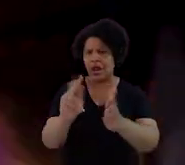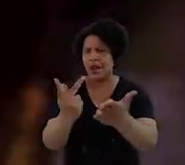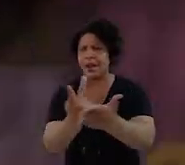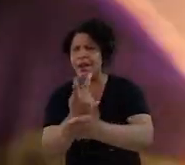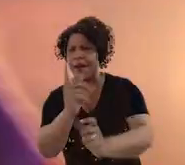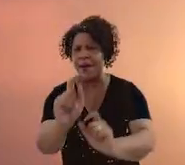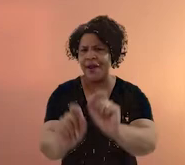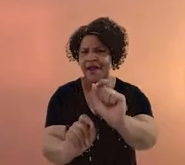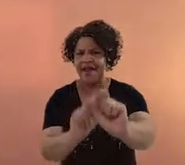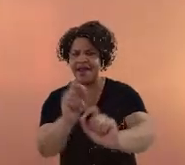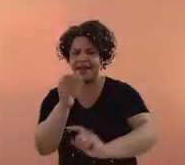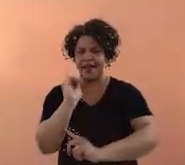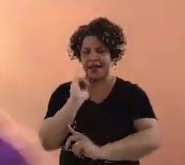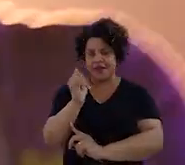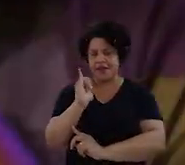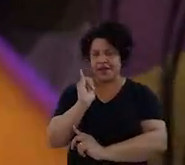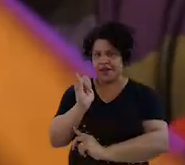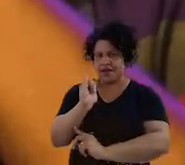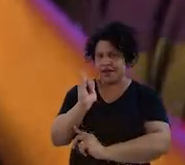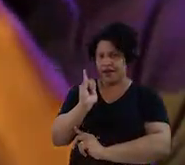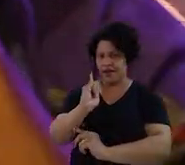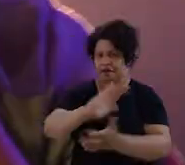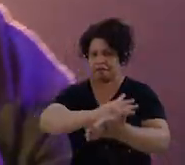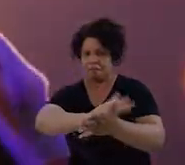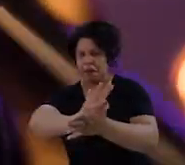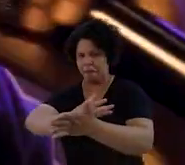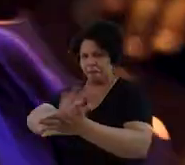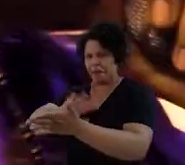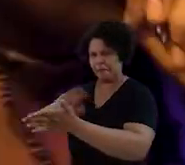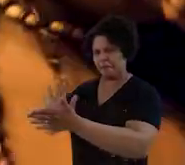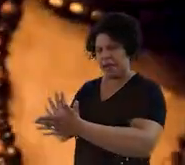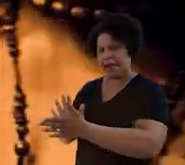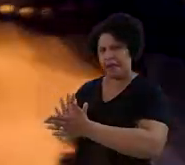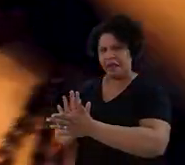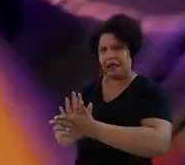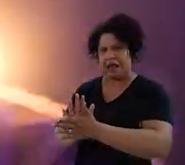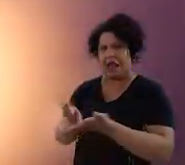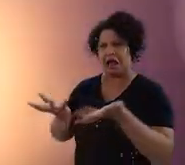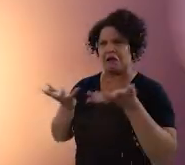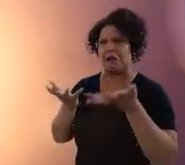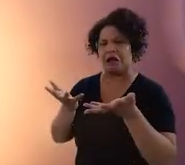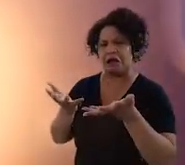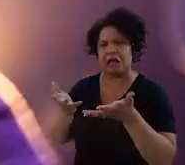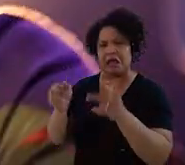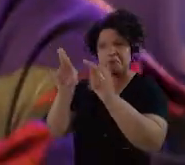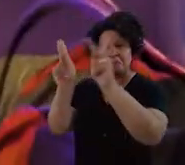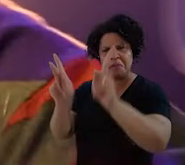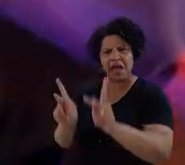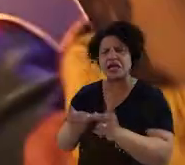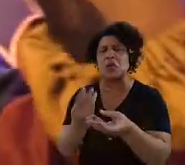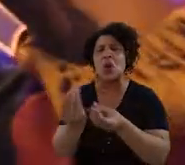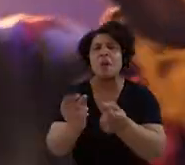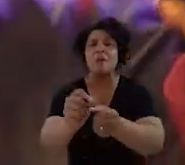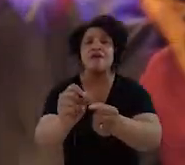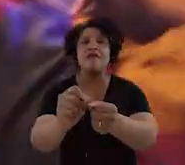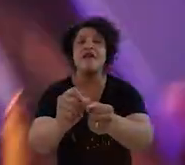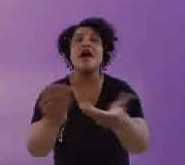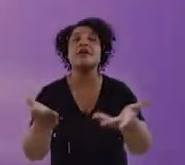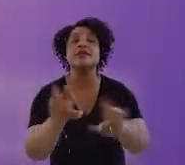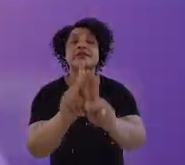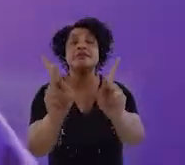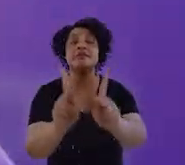ocultou. Tanta desavença, e procurou uma paz. Olha que traspasso, faz desse jeito.